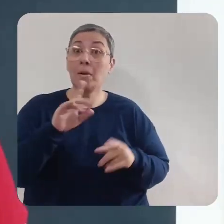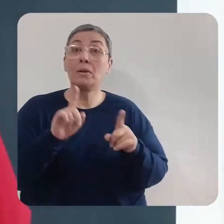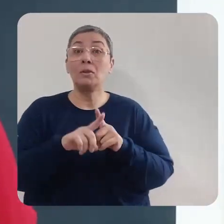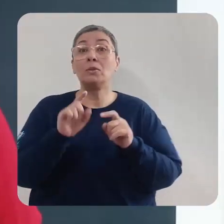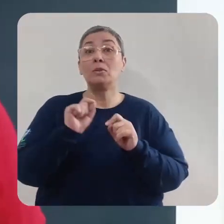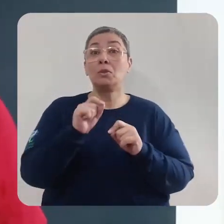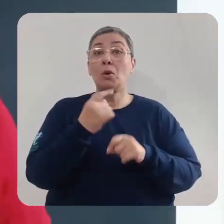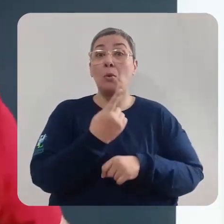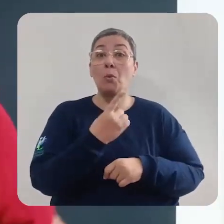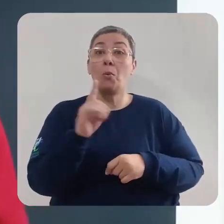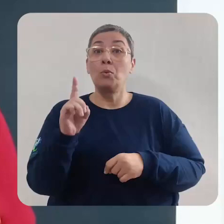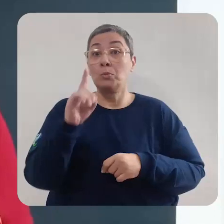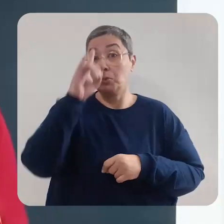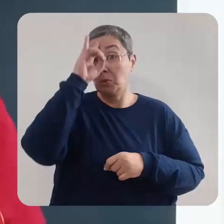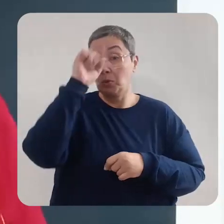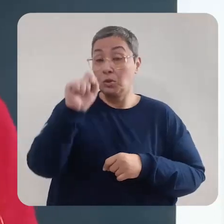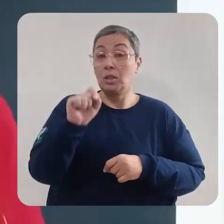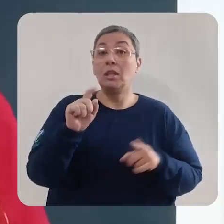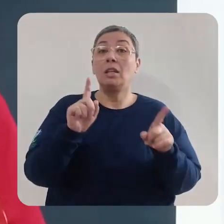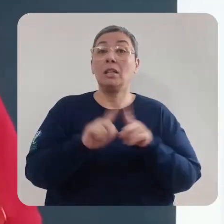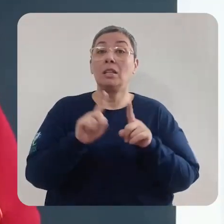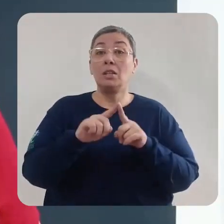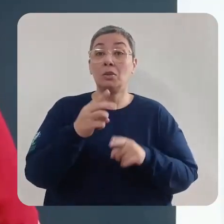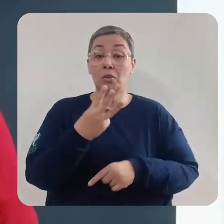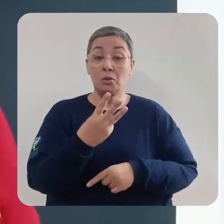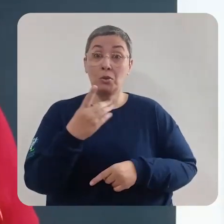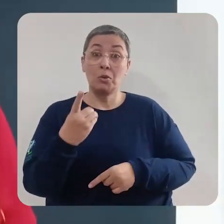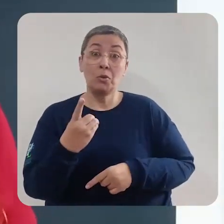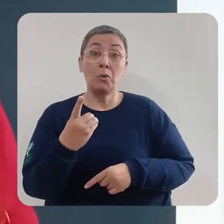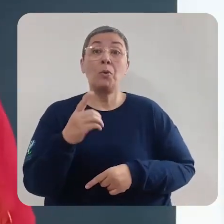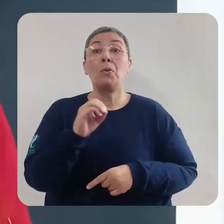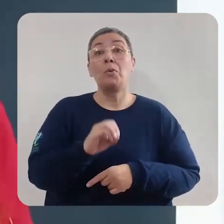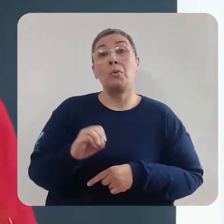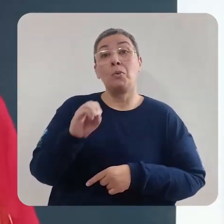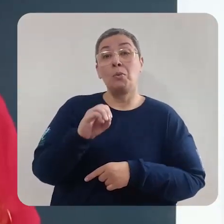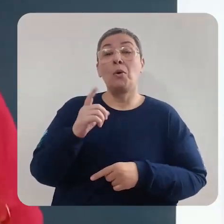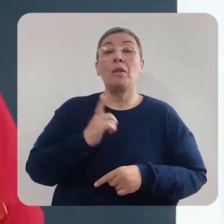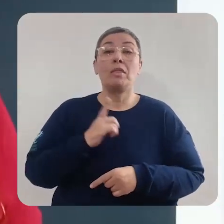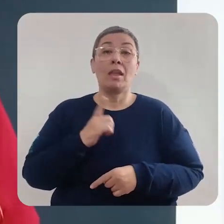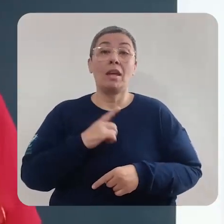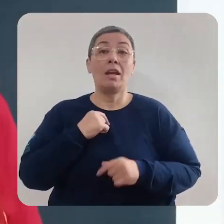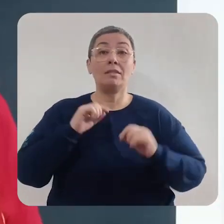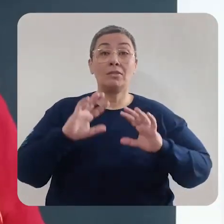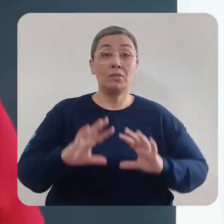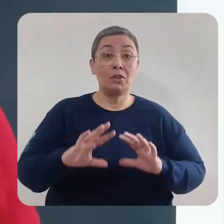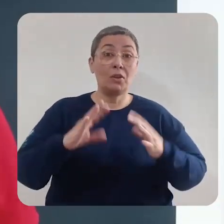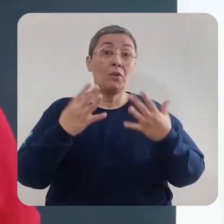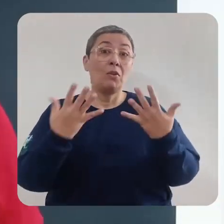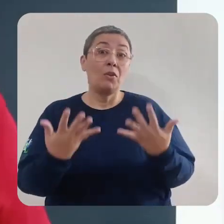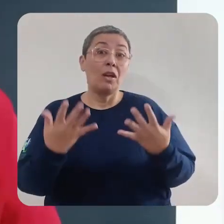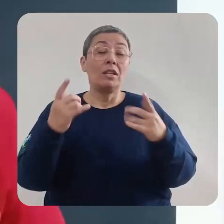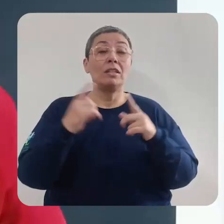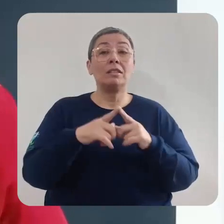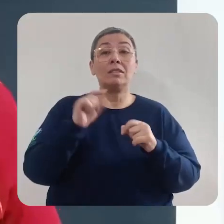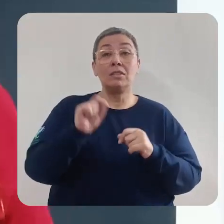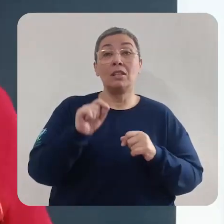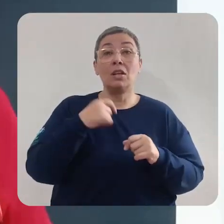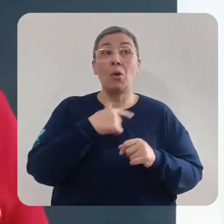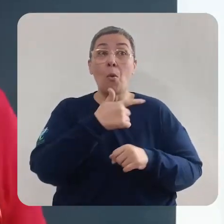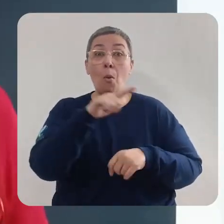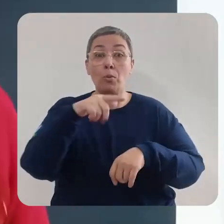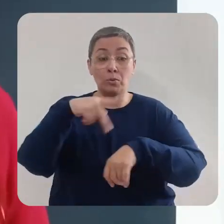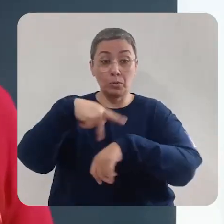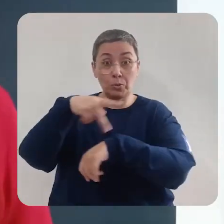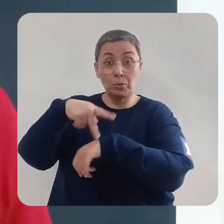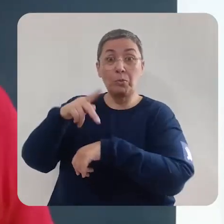sobre isso, no último dia desse mês, no dia 31, nós temos uma celebração que